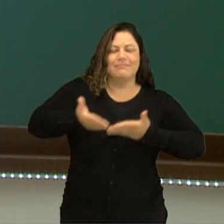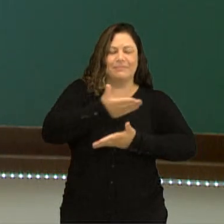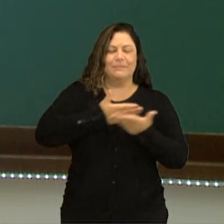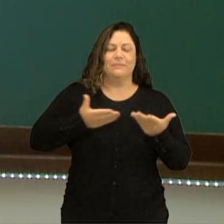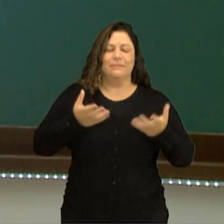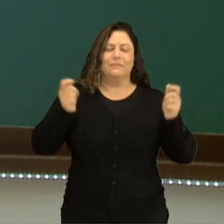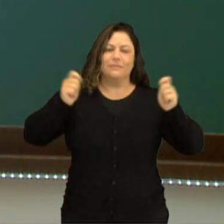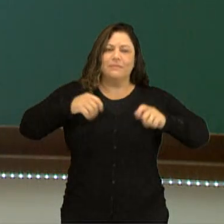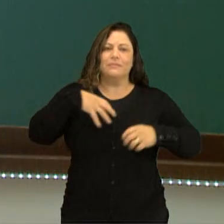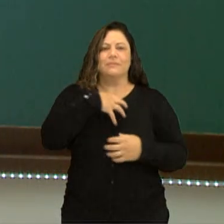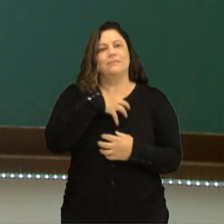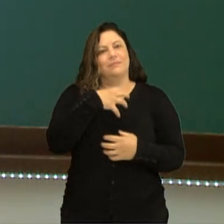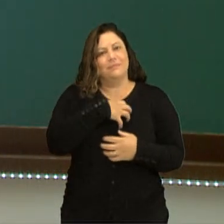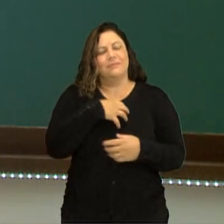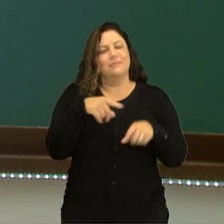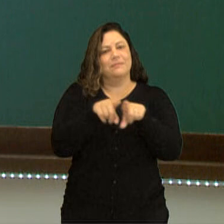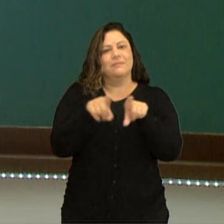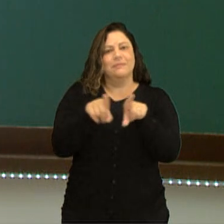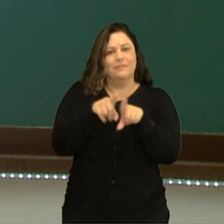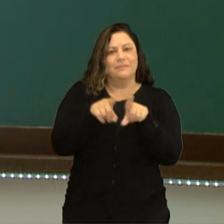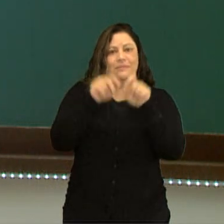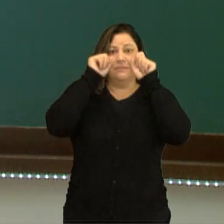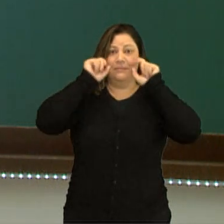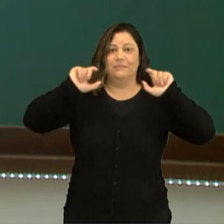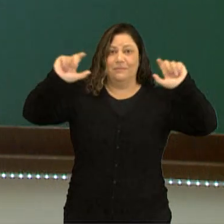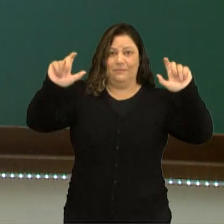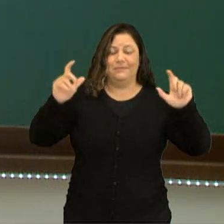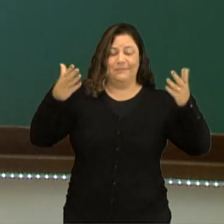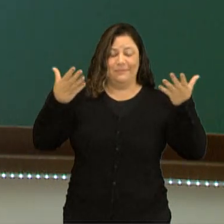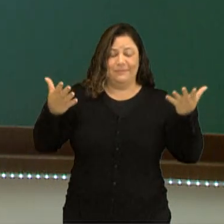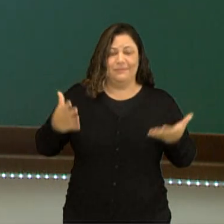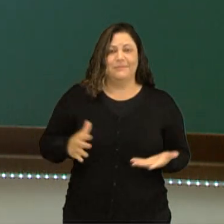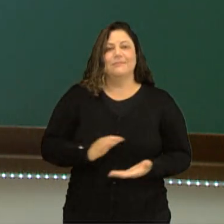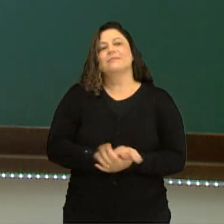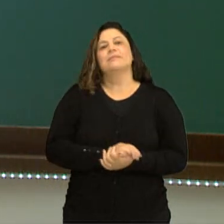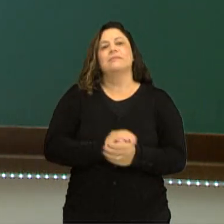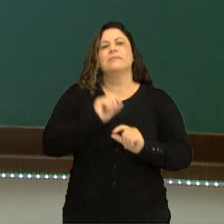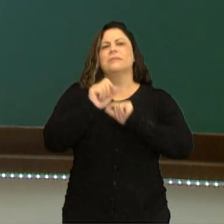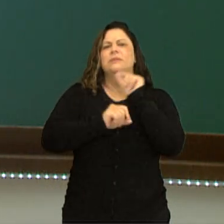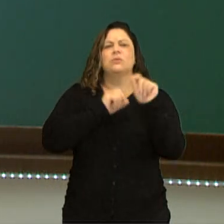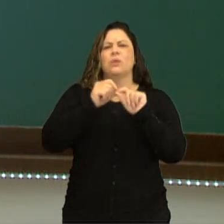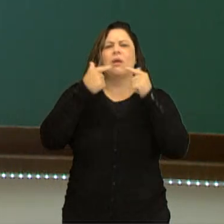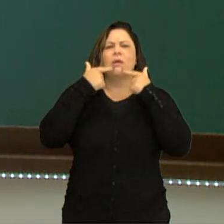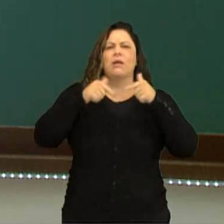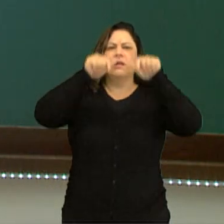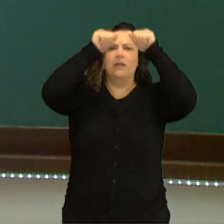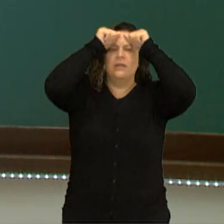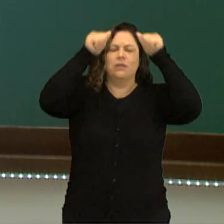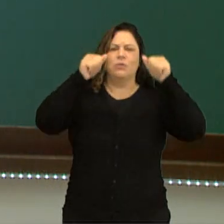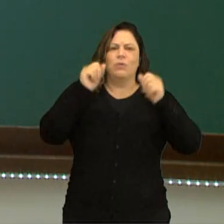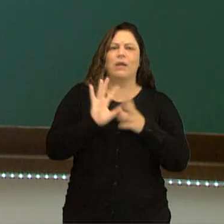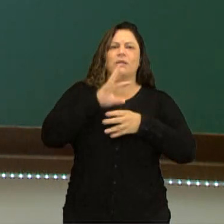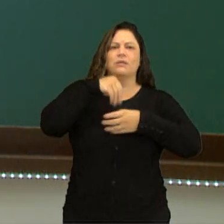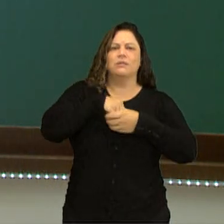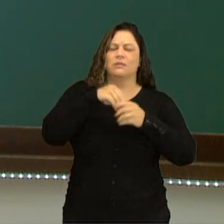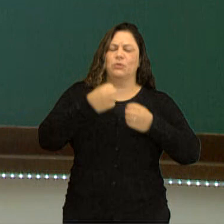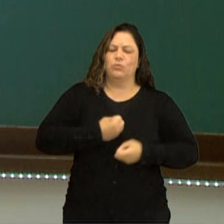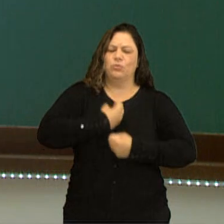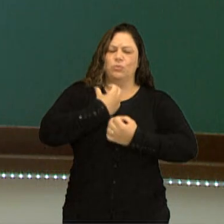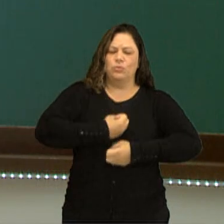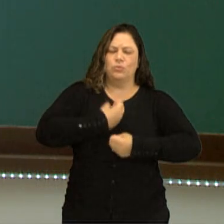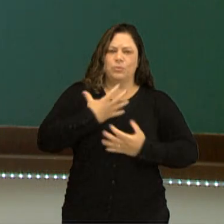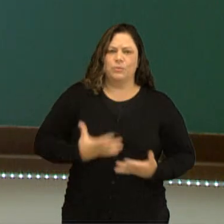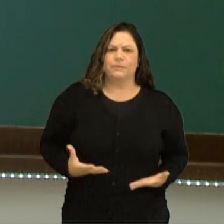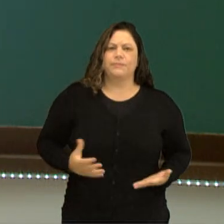de sentimentos e também esse despertar. Qual que é a linguagem que nós usamos em um poema?